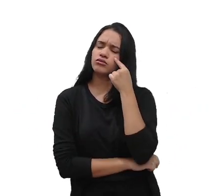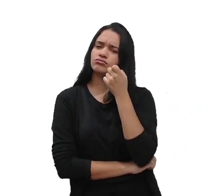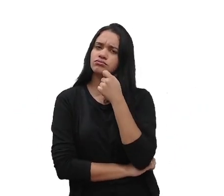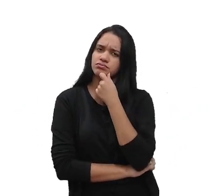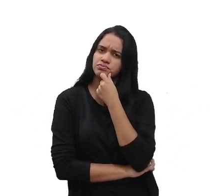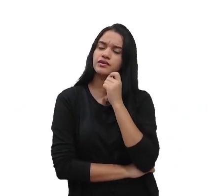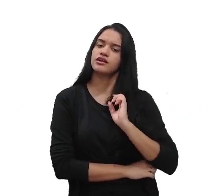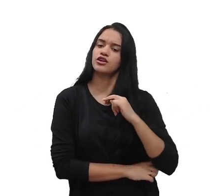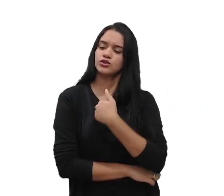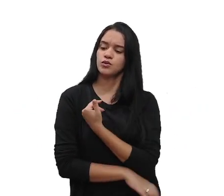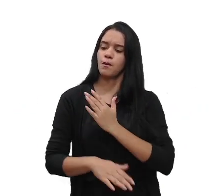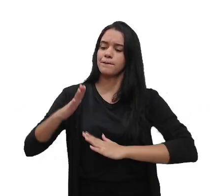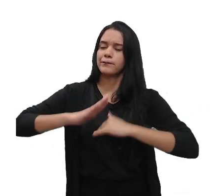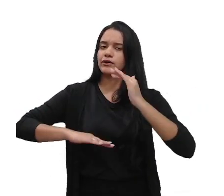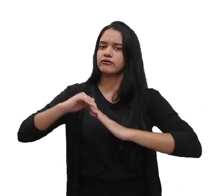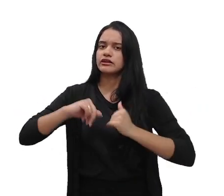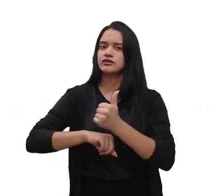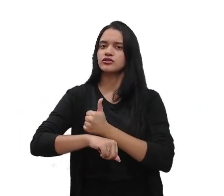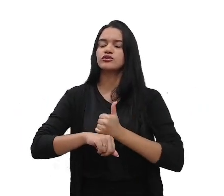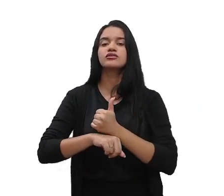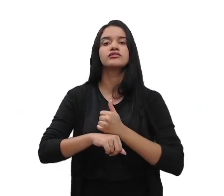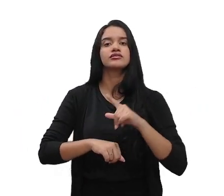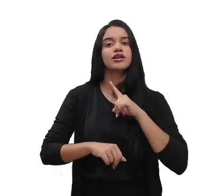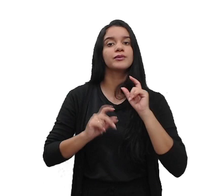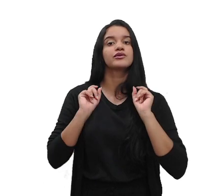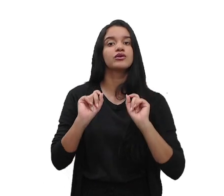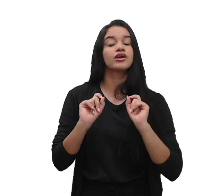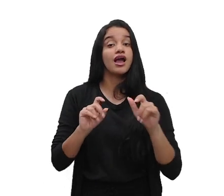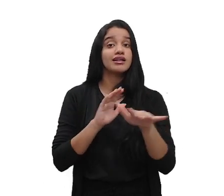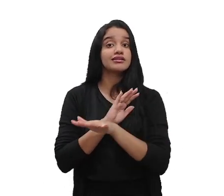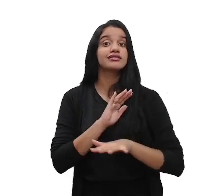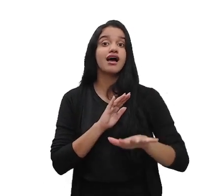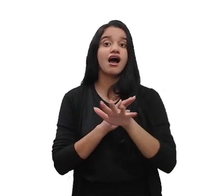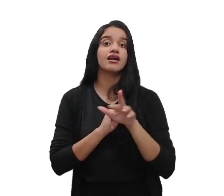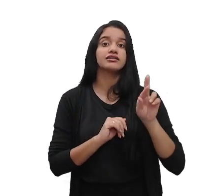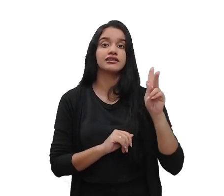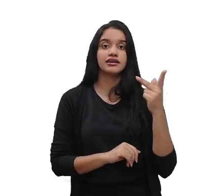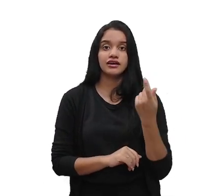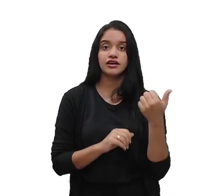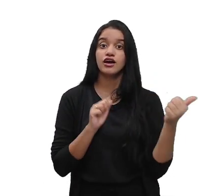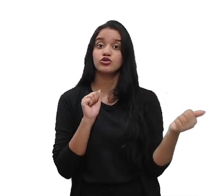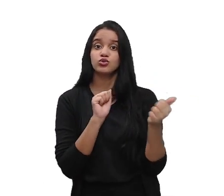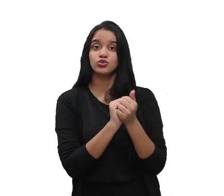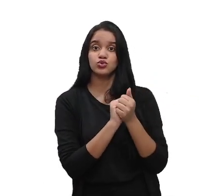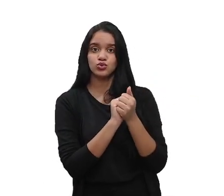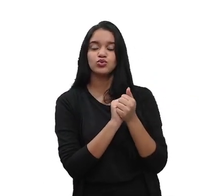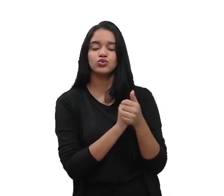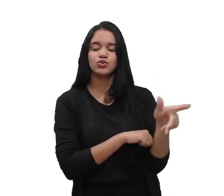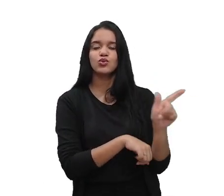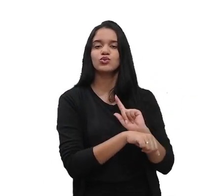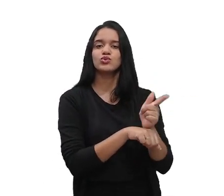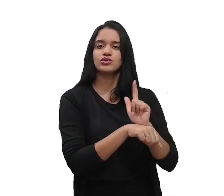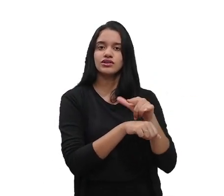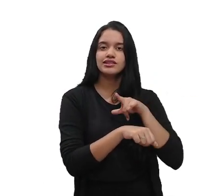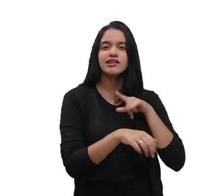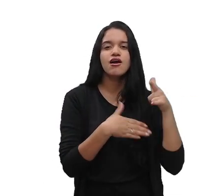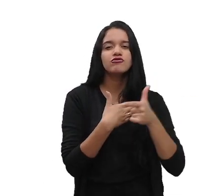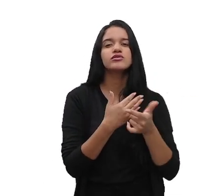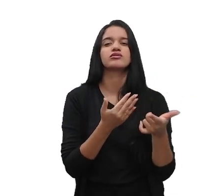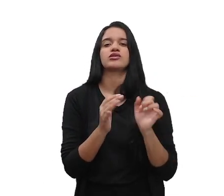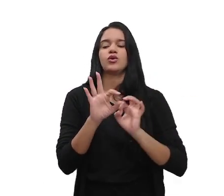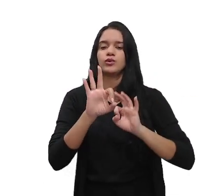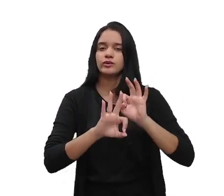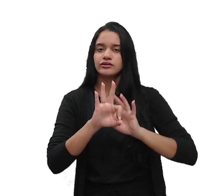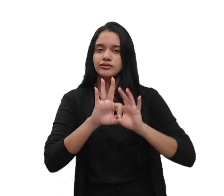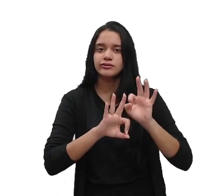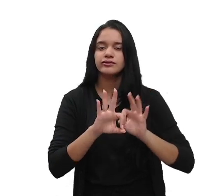isso, nós profissionais profissionais da área de RH, junto com os gestores, e aí a gente tem o papel de preparar os gestores